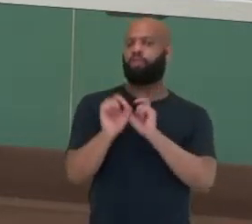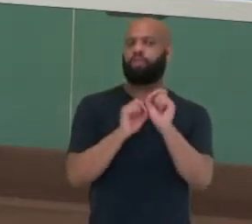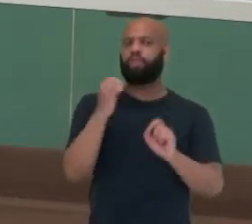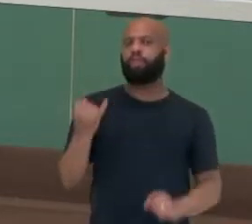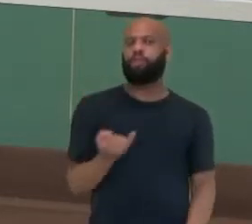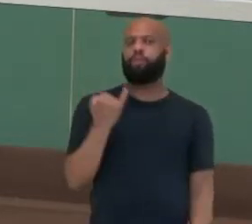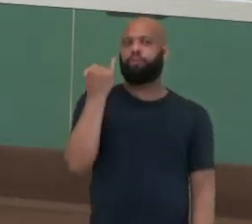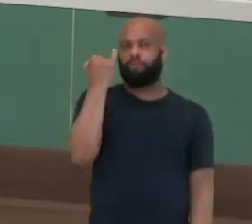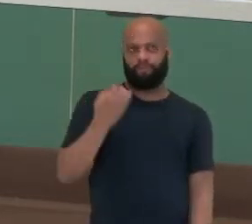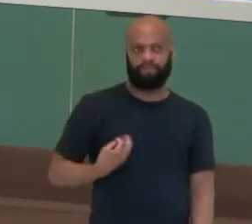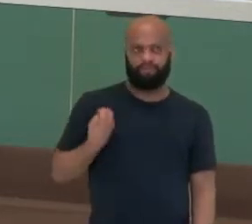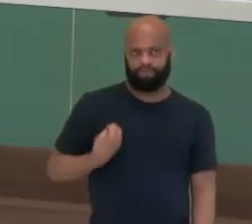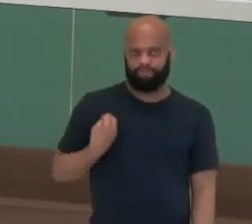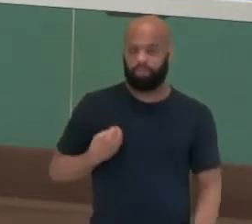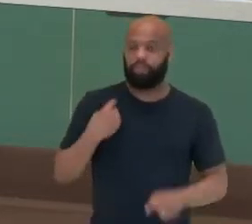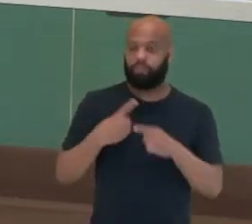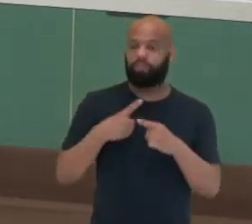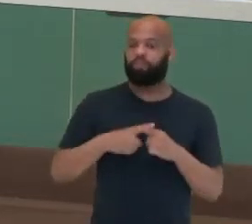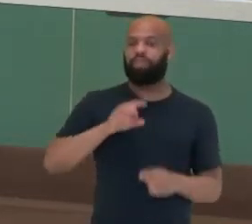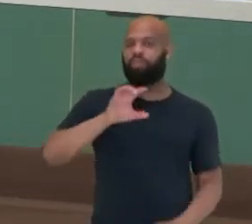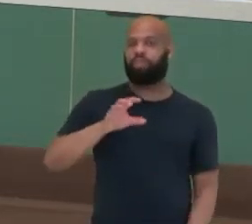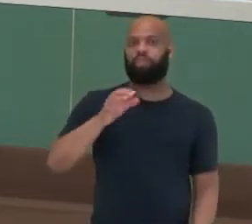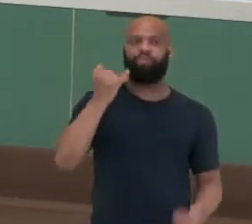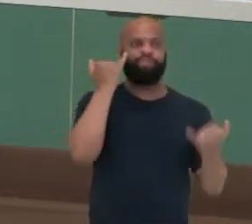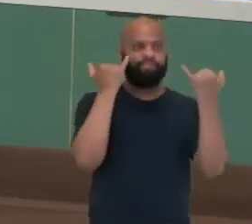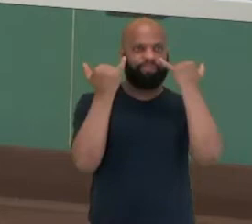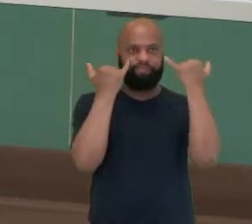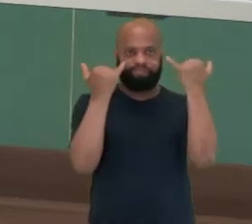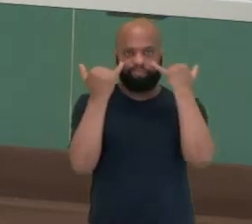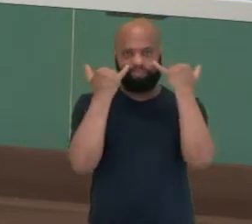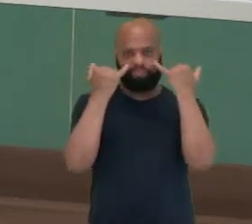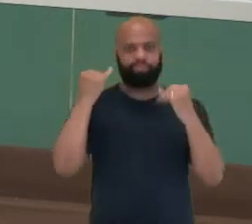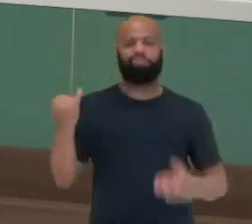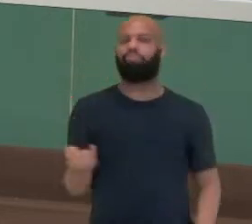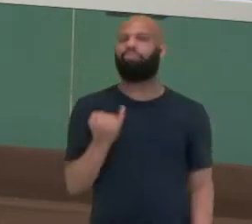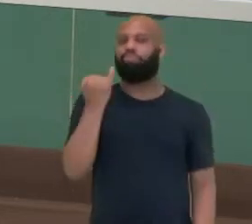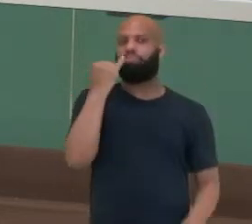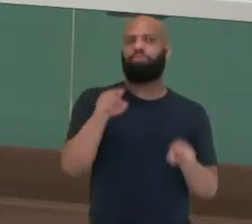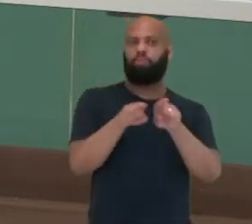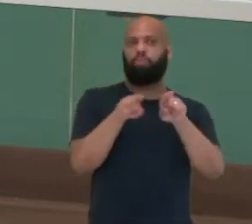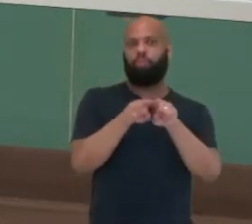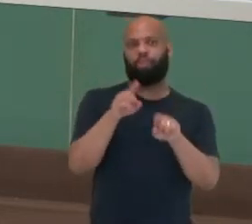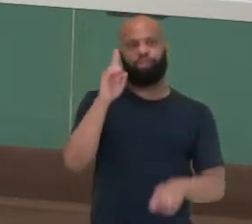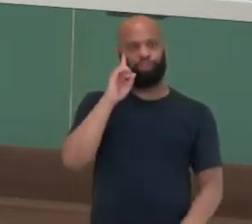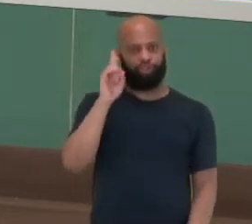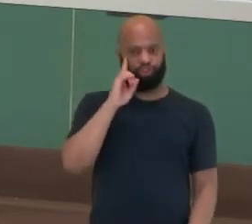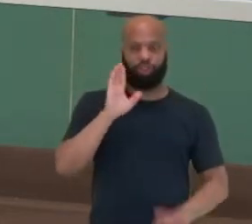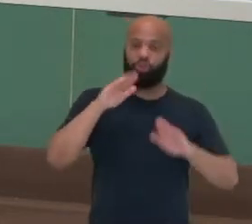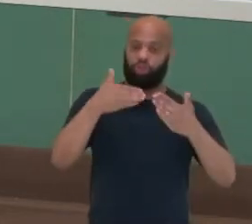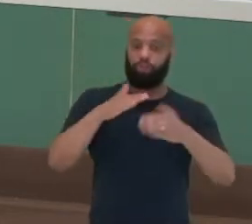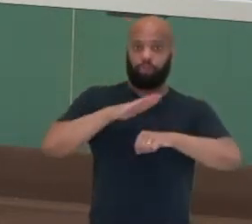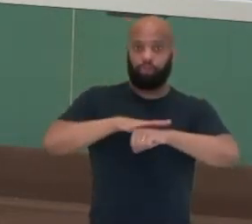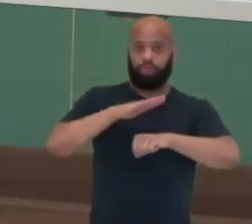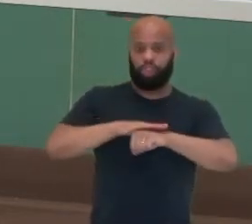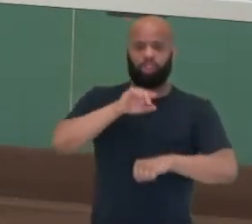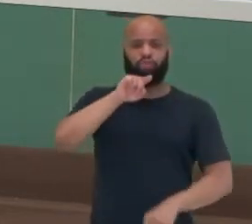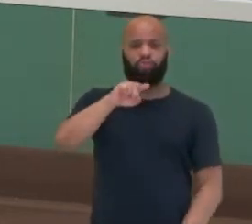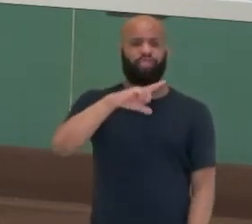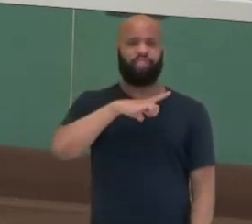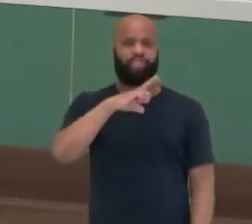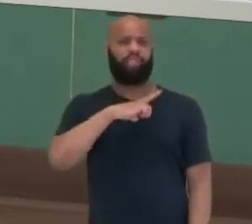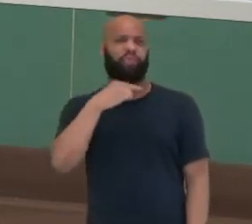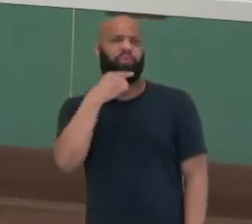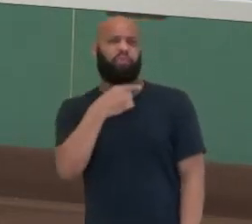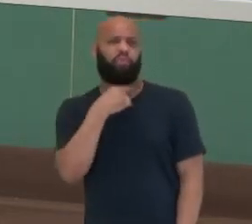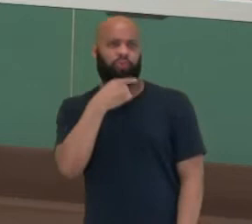nossa vida. Essas informações, esses conhecimentos, são importantes para o nosso cotidiano. E quando você ficar com alguma dúvida ou não